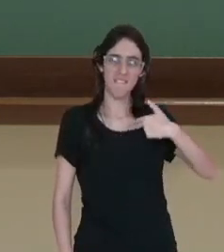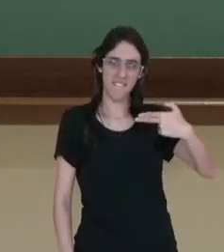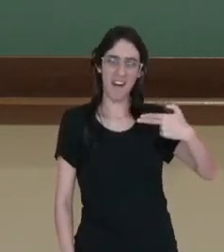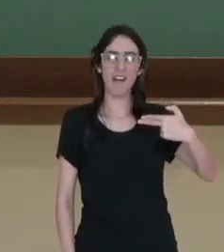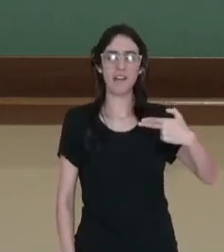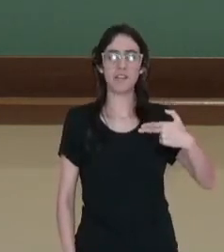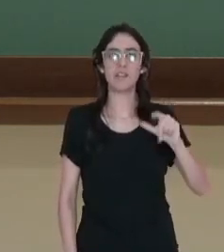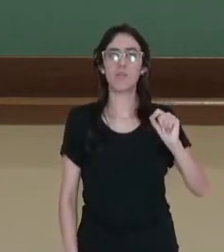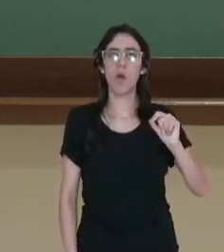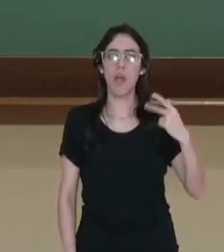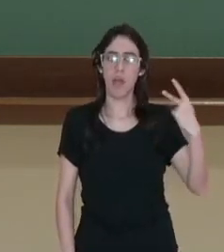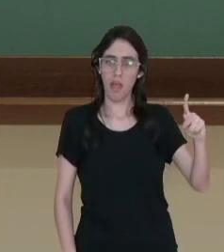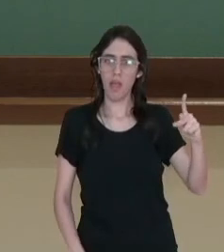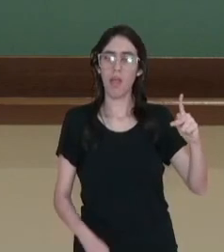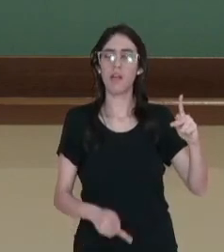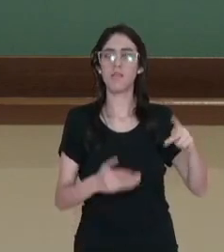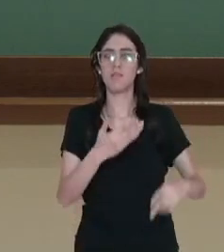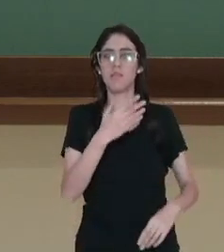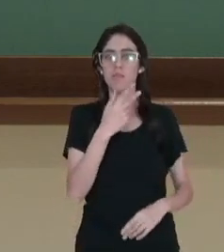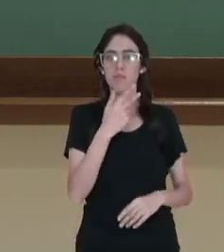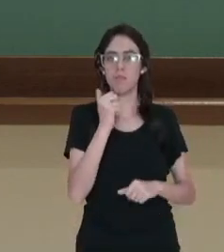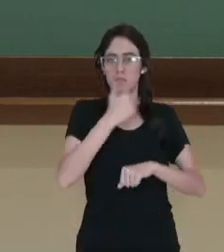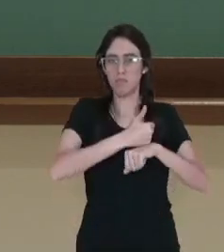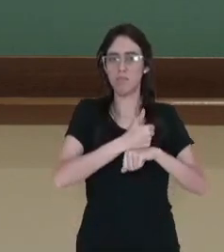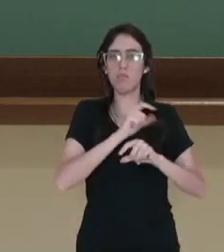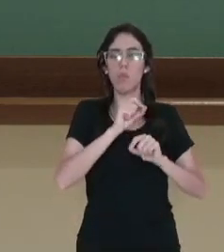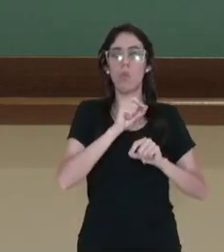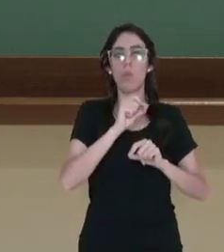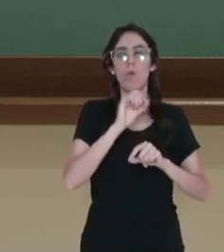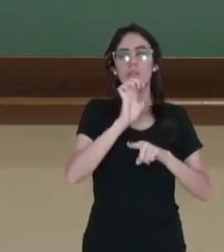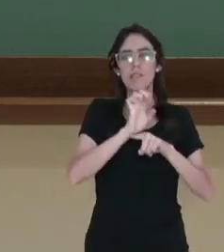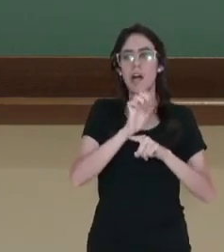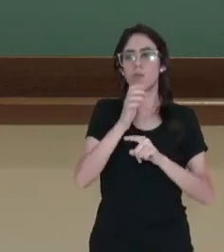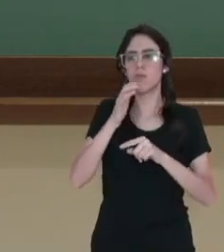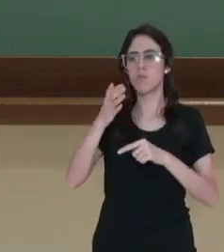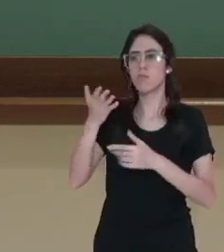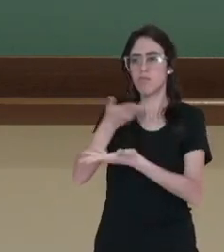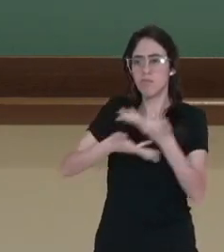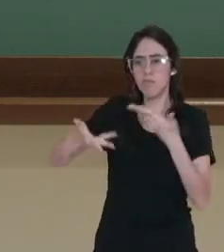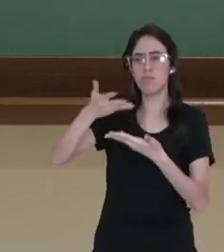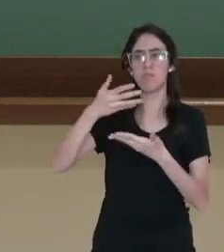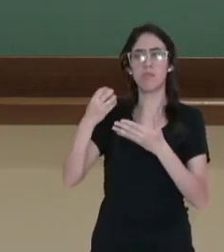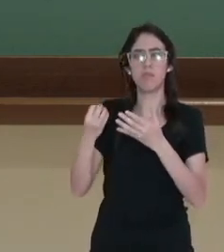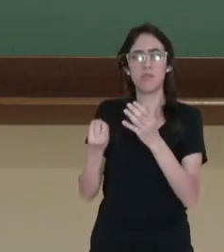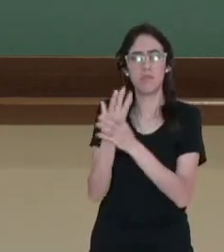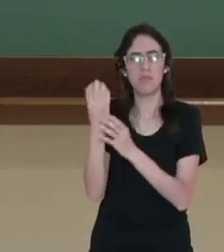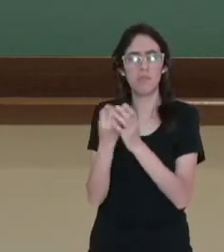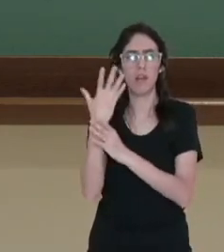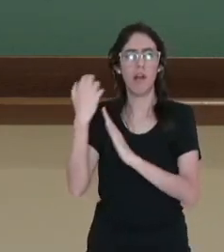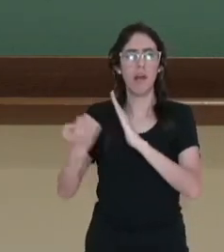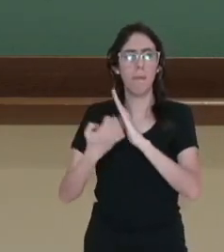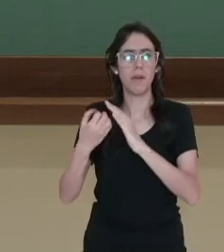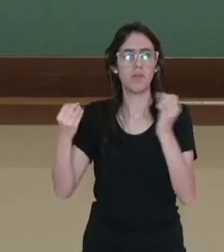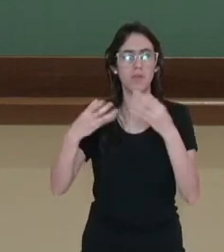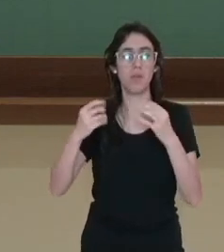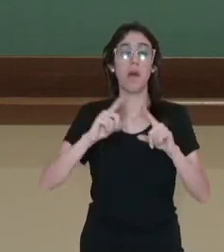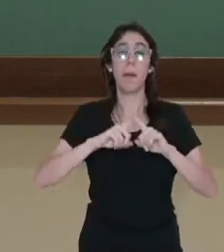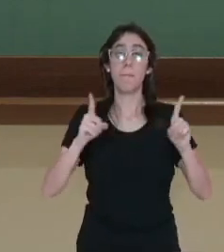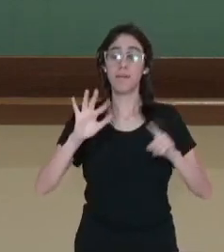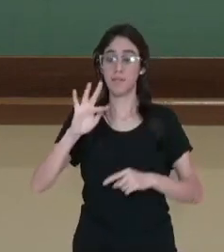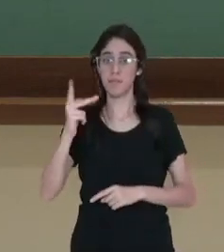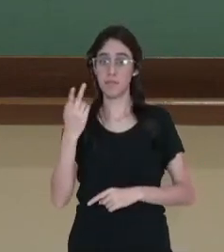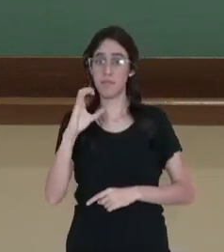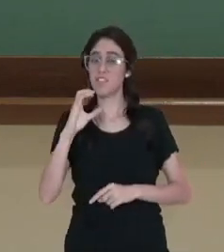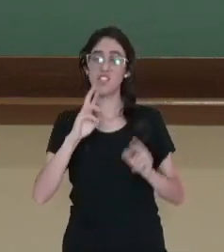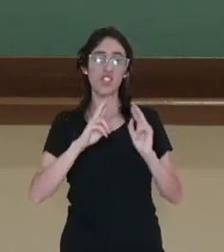de um governo, um estado que fazia intervenção na economia, criava empresas estatais. Com Fernando Henrique Cardoso, a